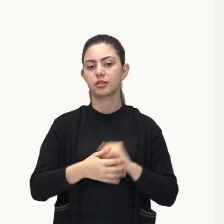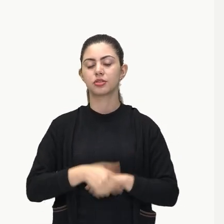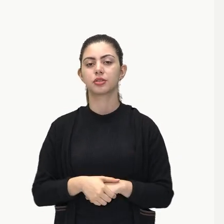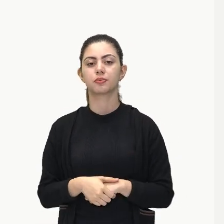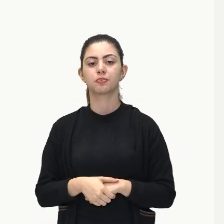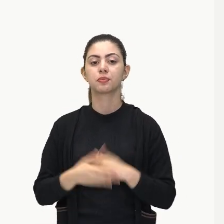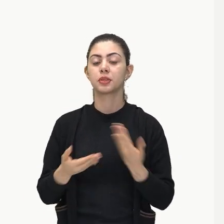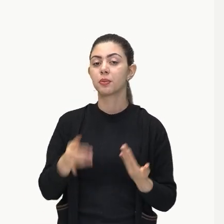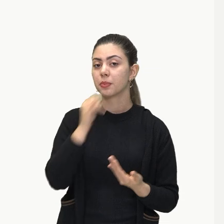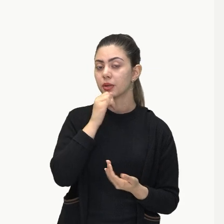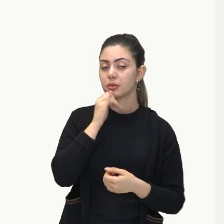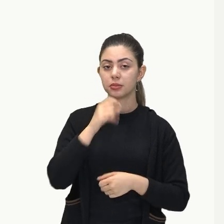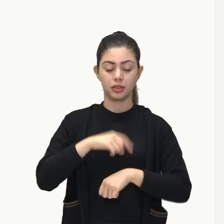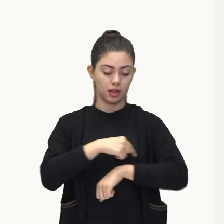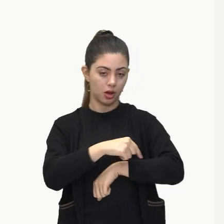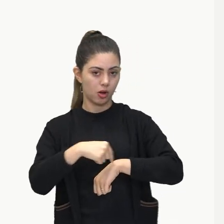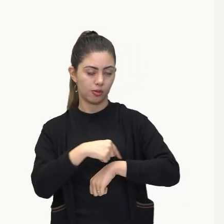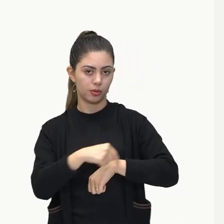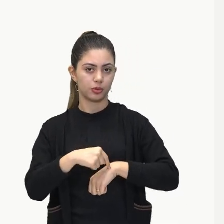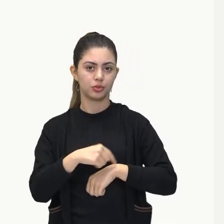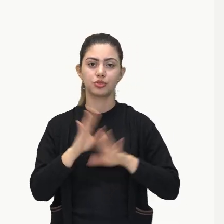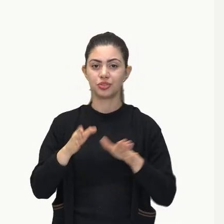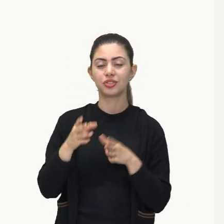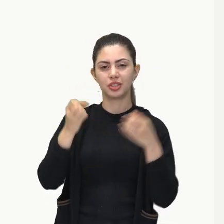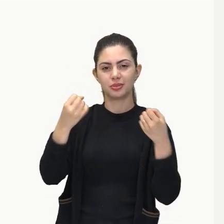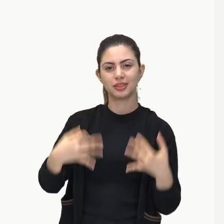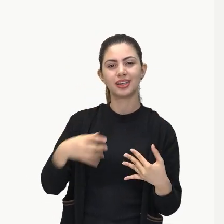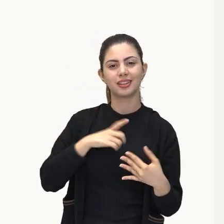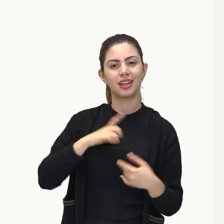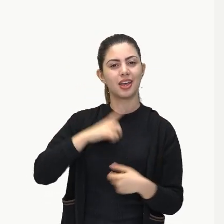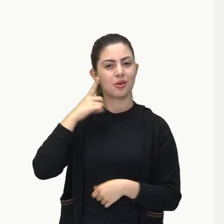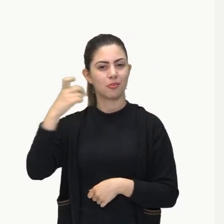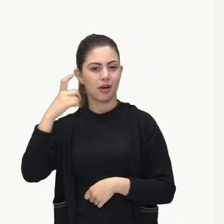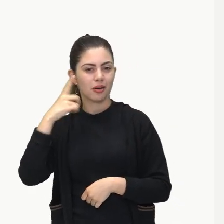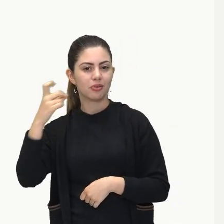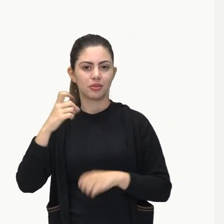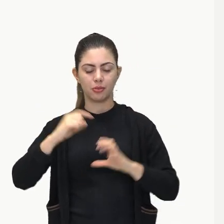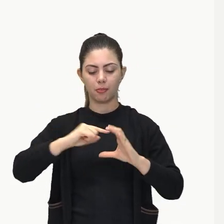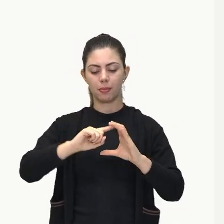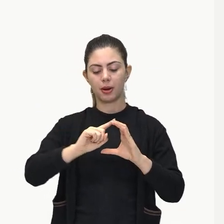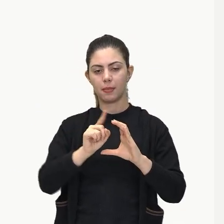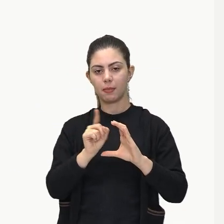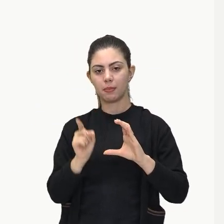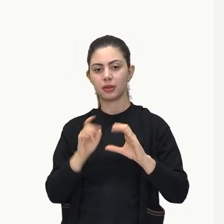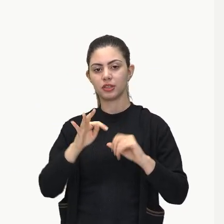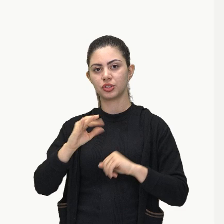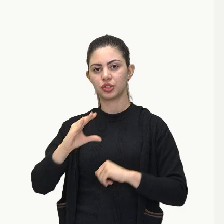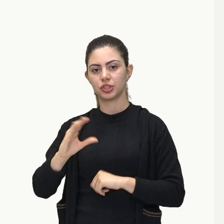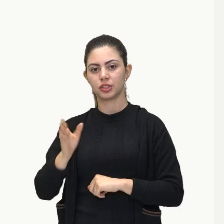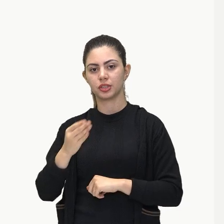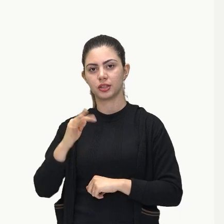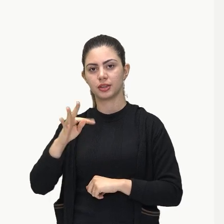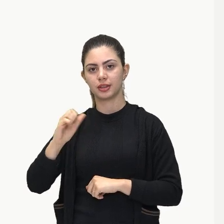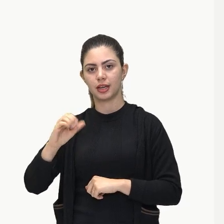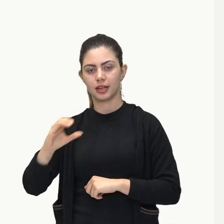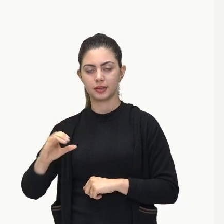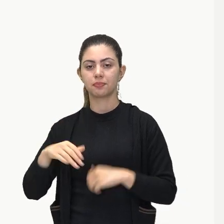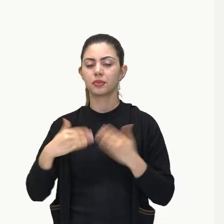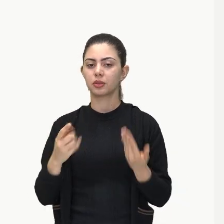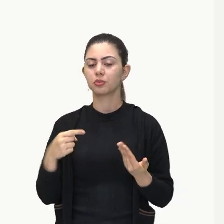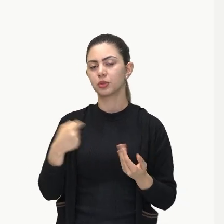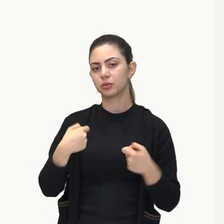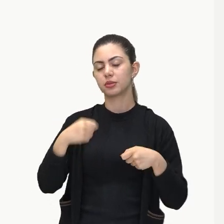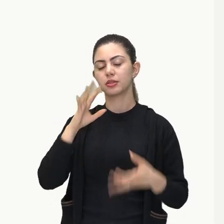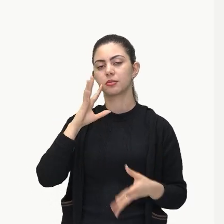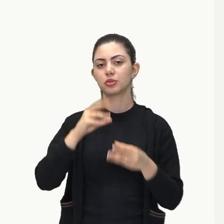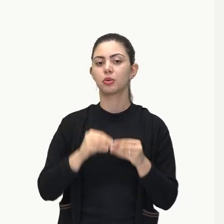ideia de relógio. Falei para vocês do som que o relógio faz, que é o tic-tac. Esse é um primeiro elemento que a gente tem que entender sobre